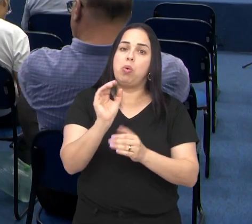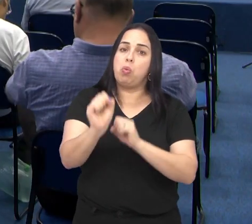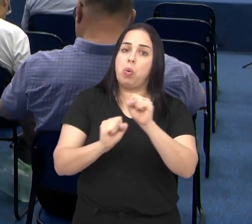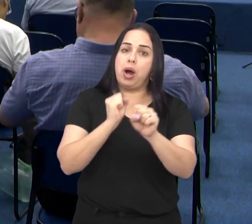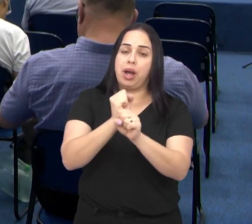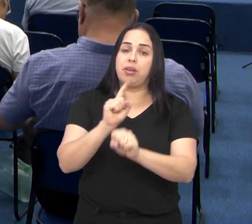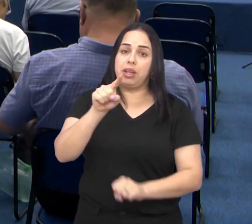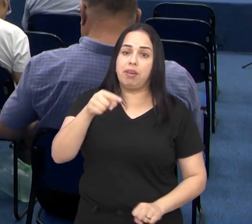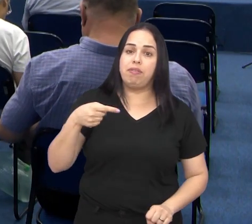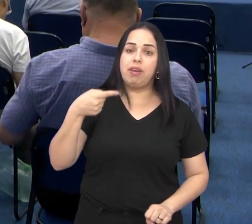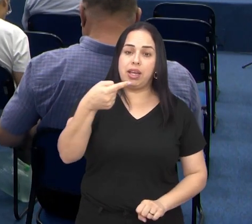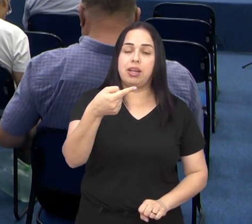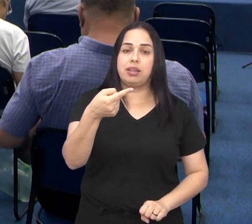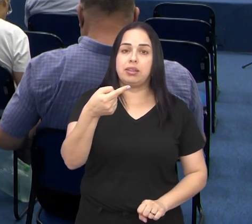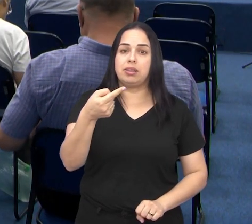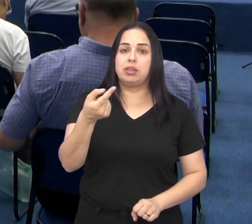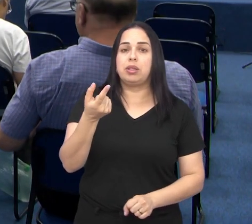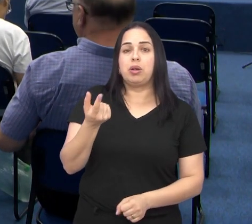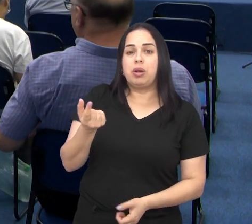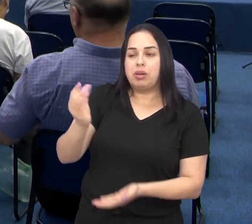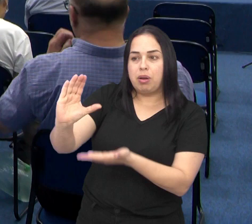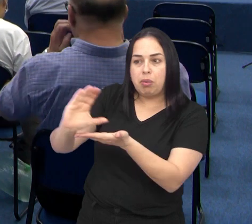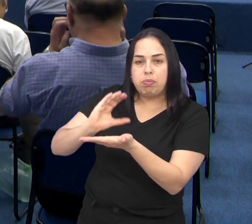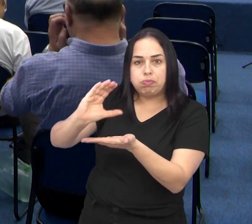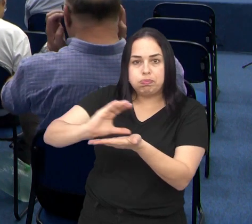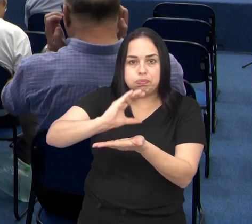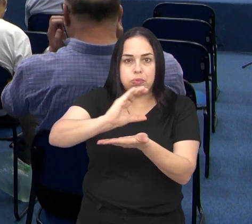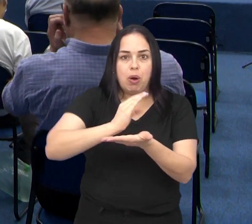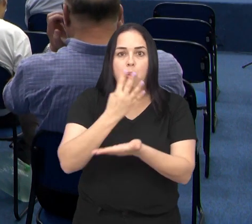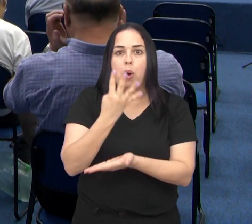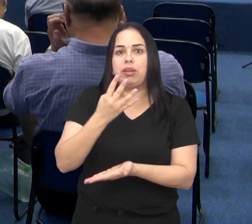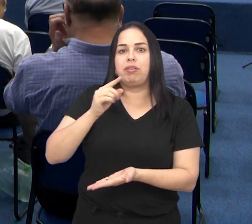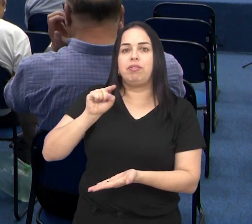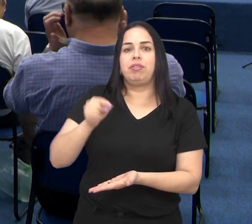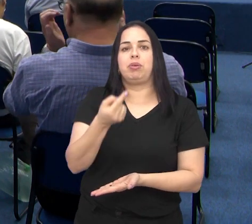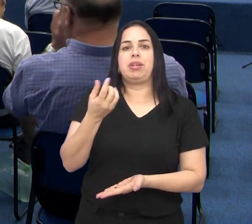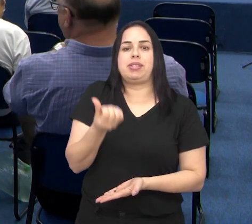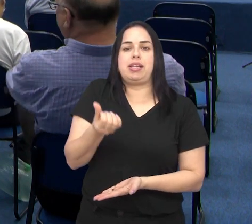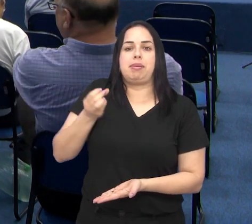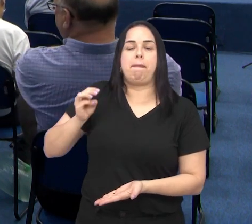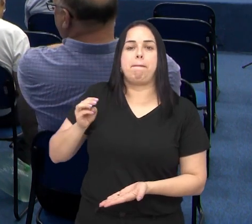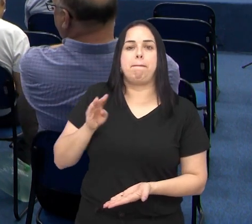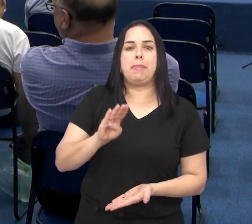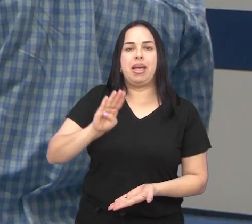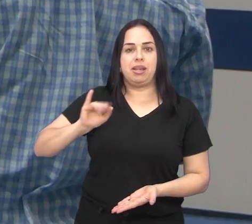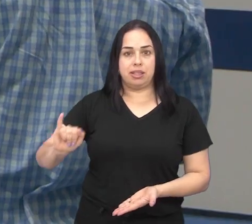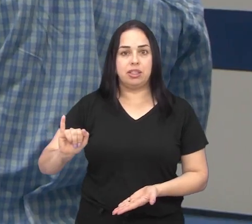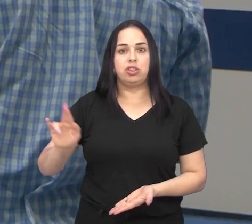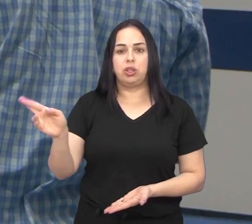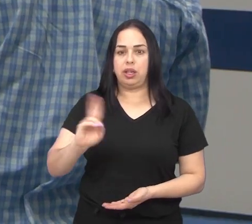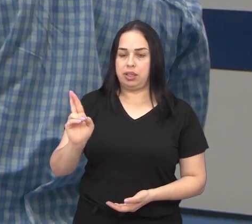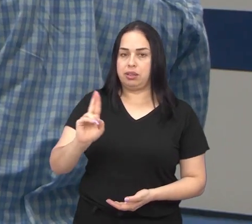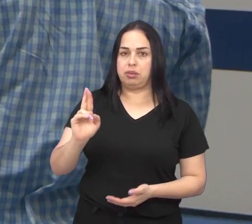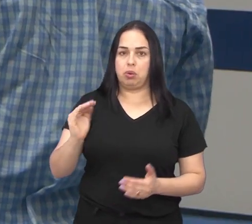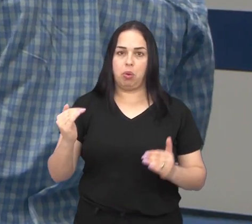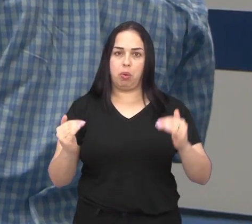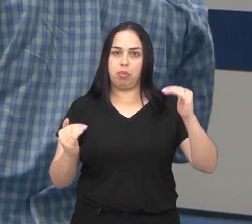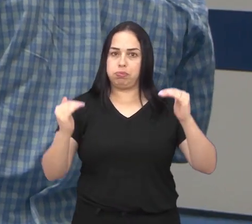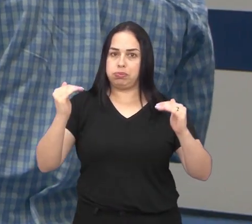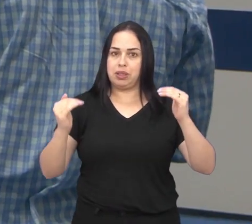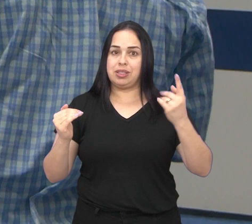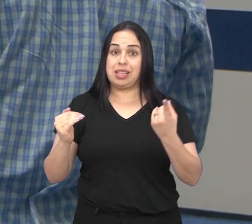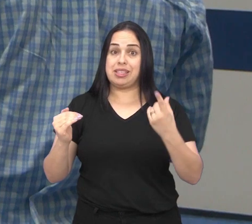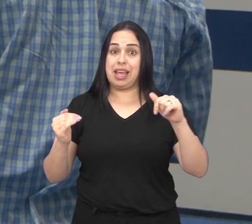No ano que vem, a previsão é que a arrecadação seja de 4,6 bilhões de reais, aumento de